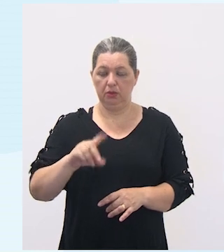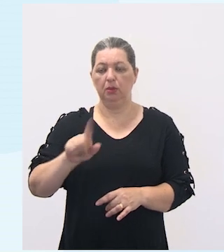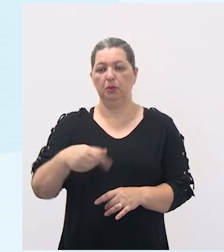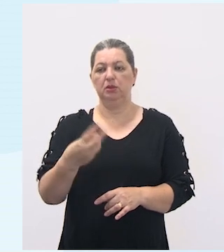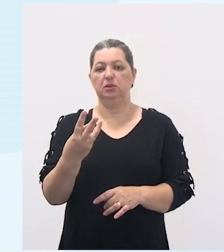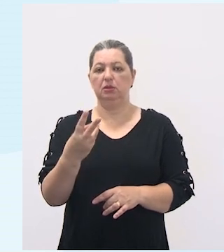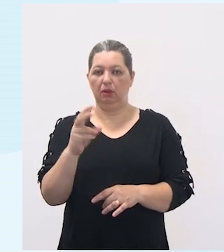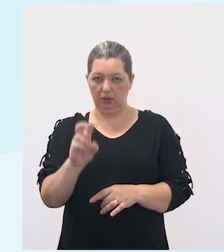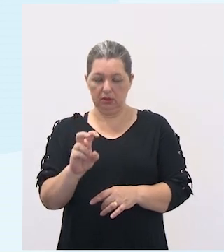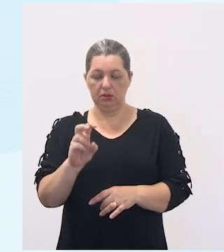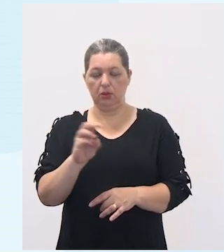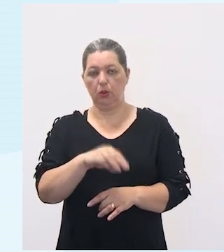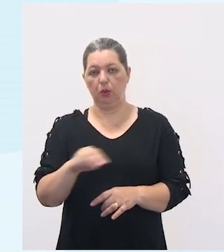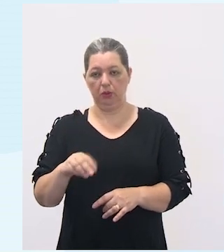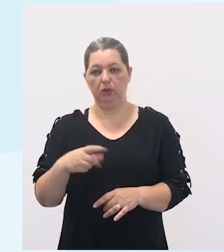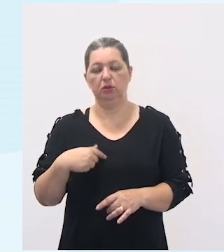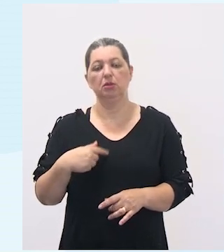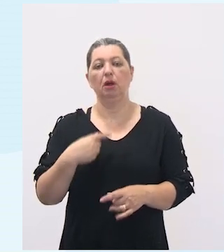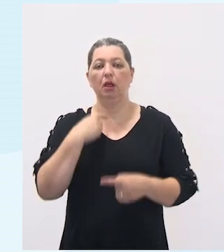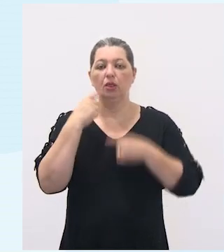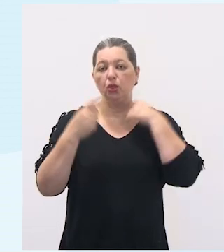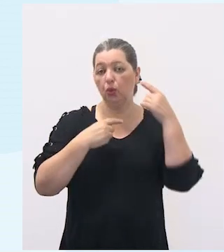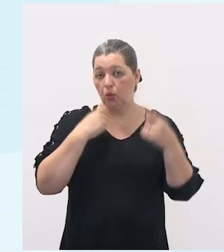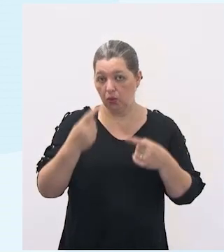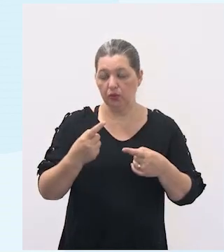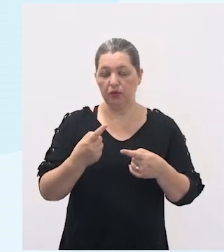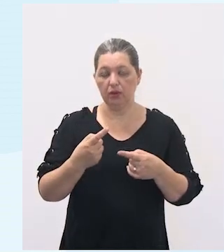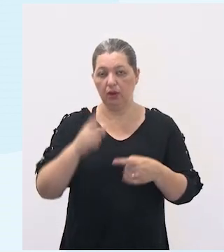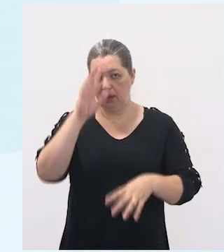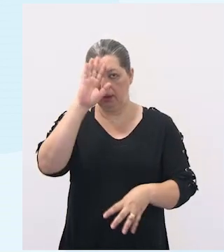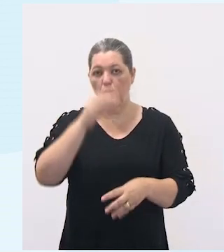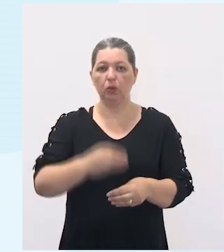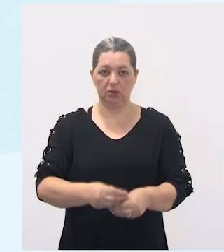para as nossas dúvidas e a nossa conclusão.